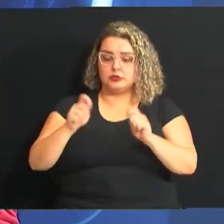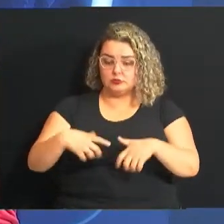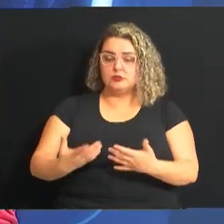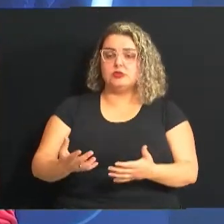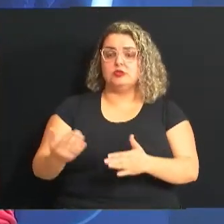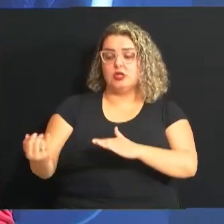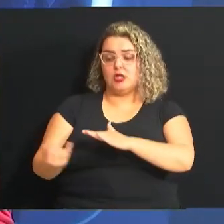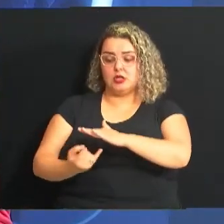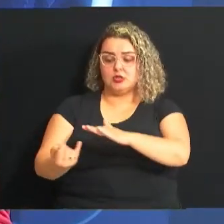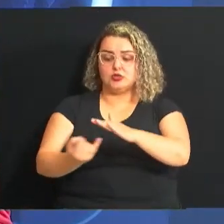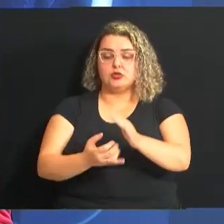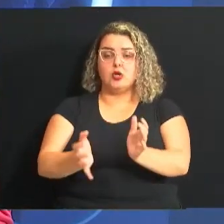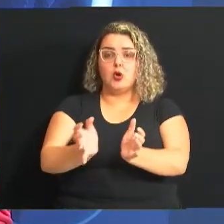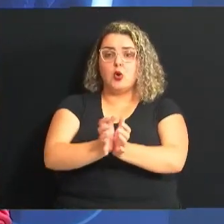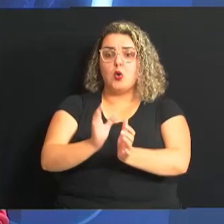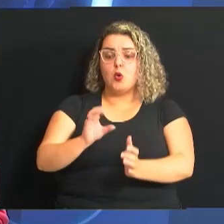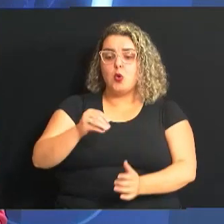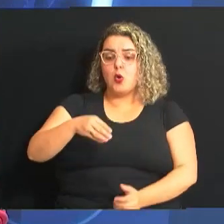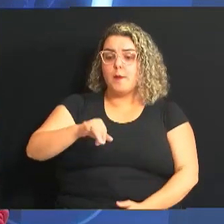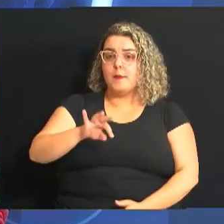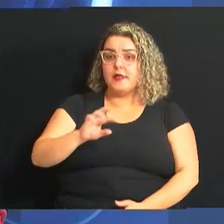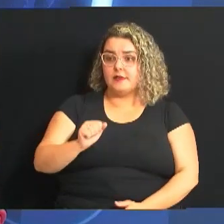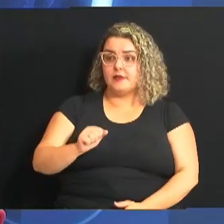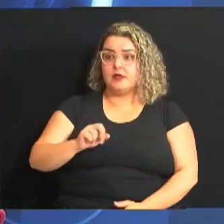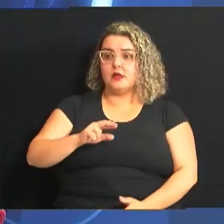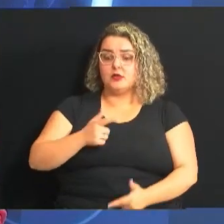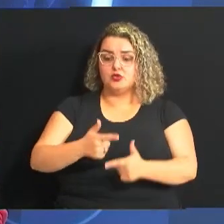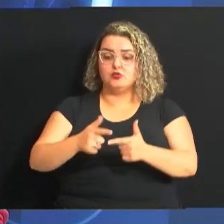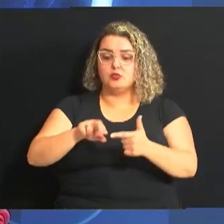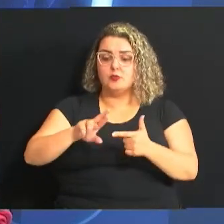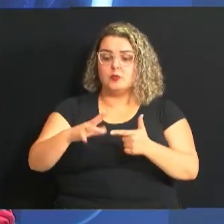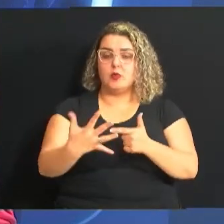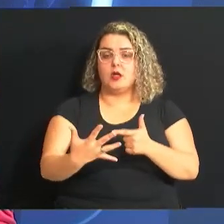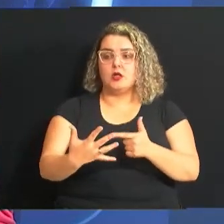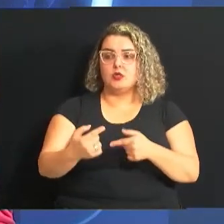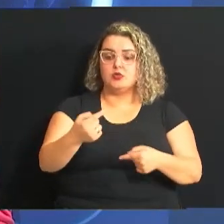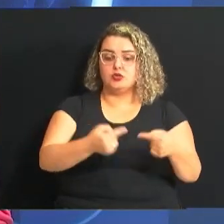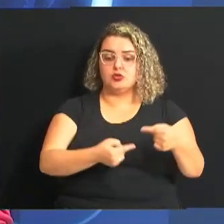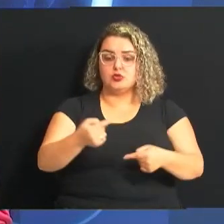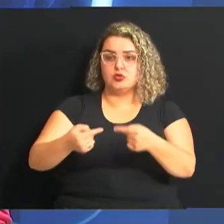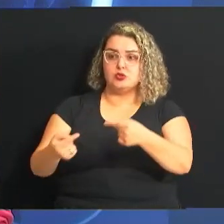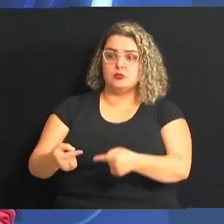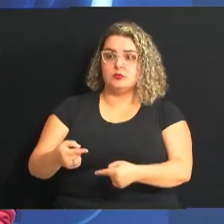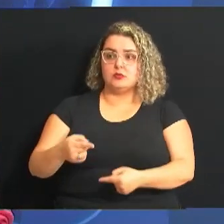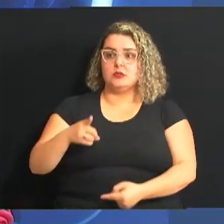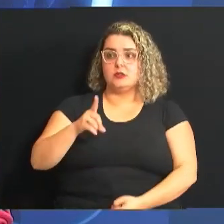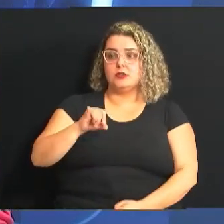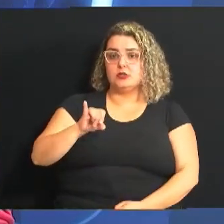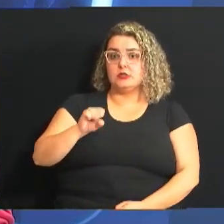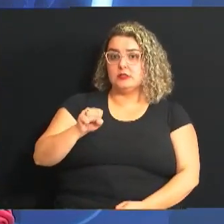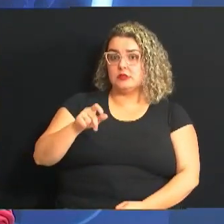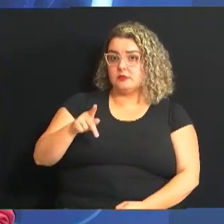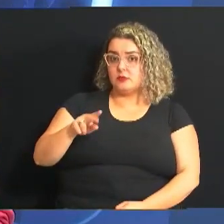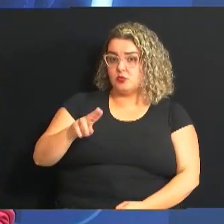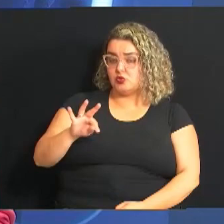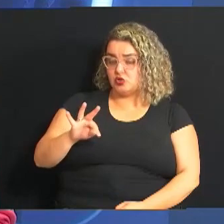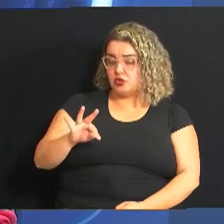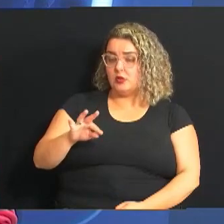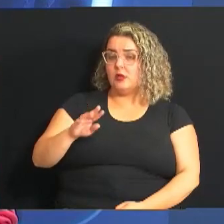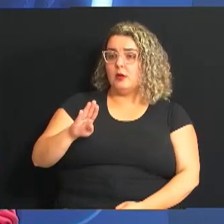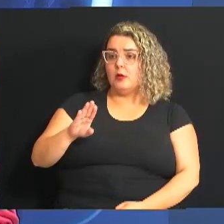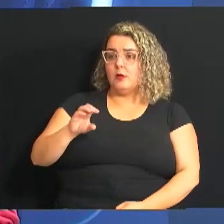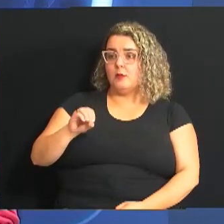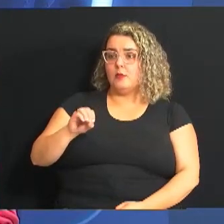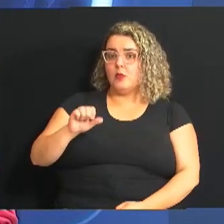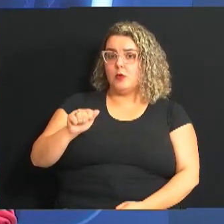de comitês de resolução de disputas, também denominados Dispute Boards, nos contratos